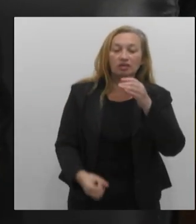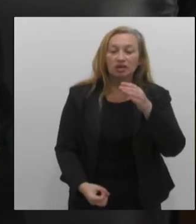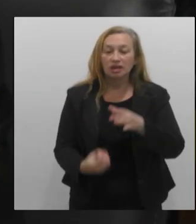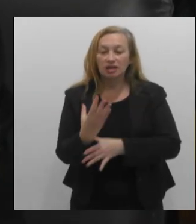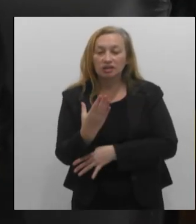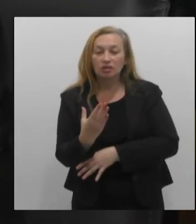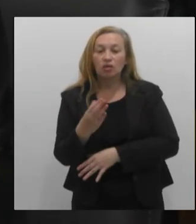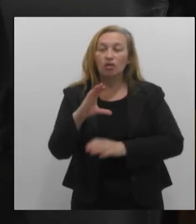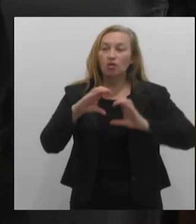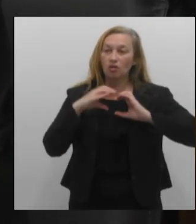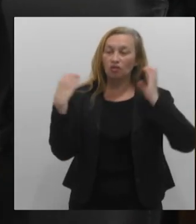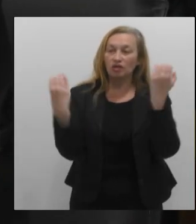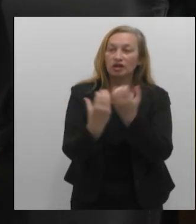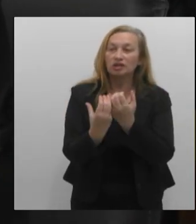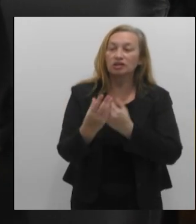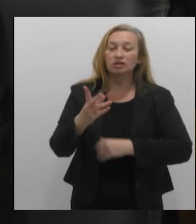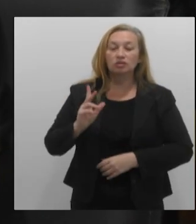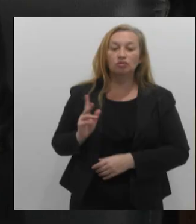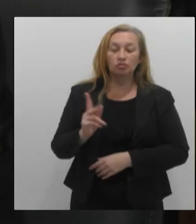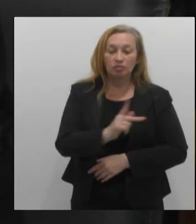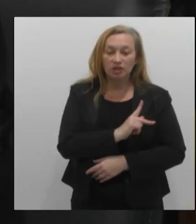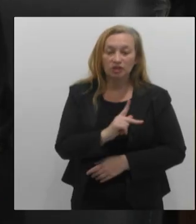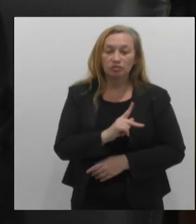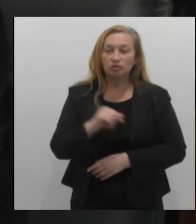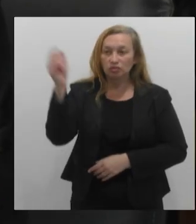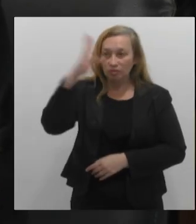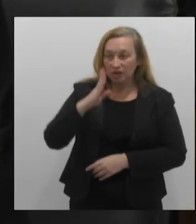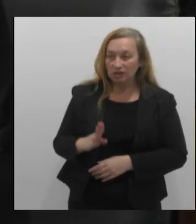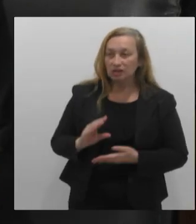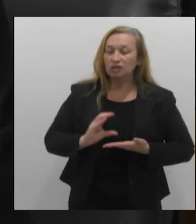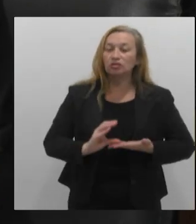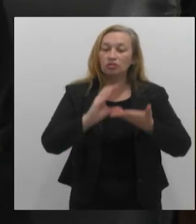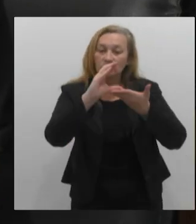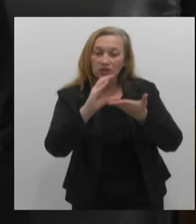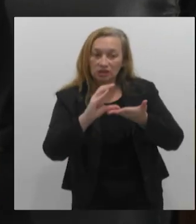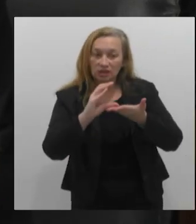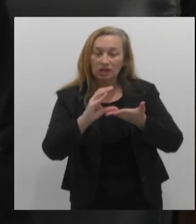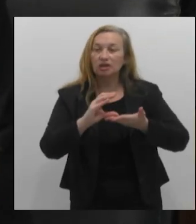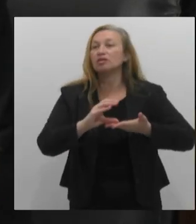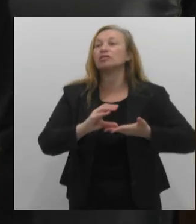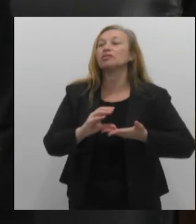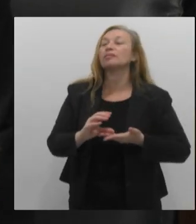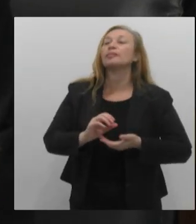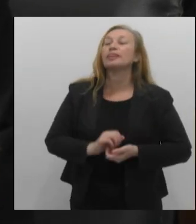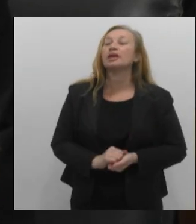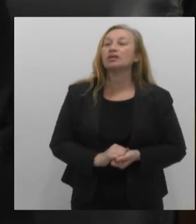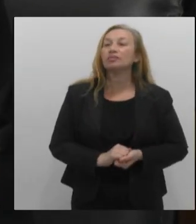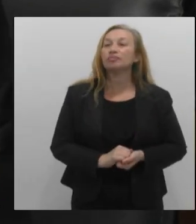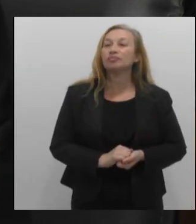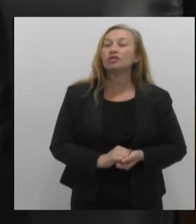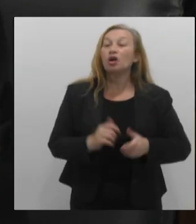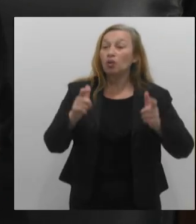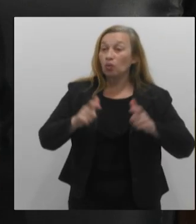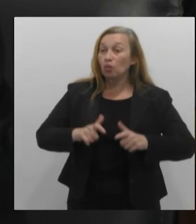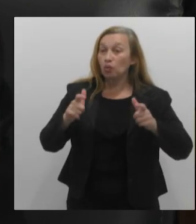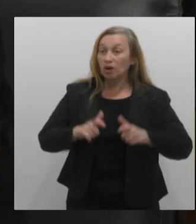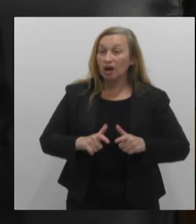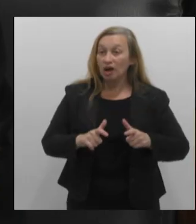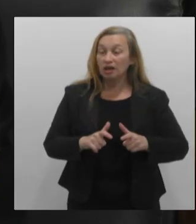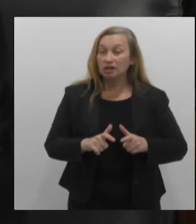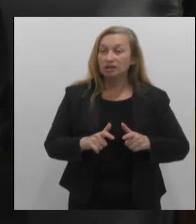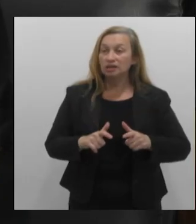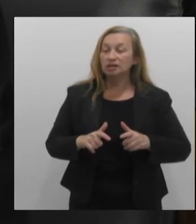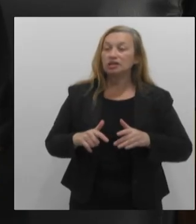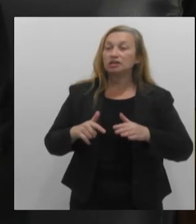Conferência Nacional dos Bispos do Brasil e do Conselho Episcopal Latino-Americano e Caribenho, o CELAM, local da inesquecível